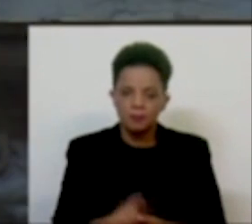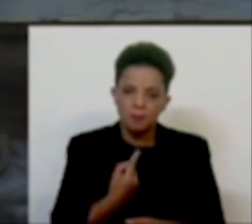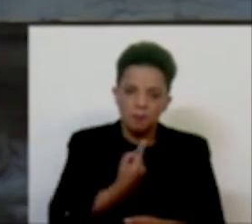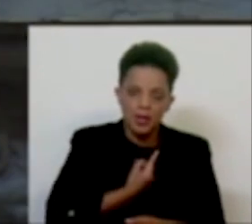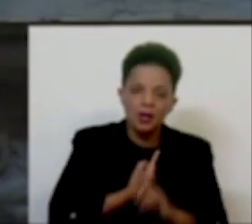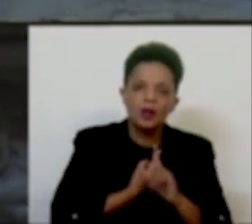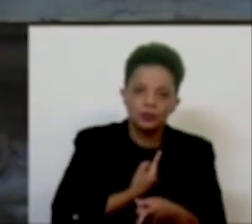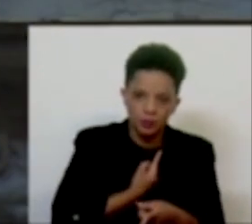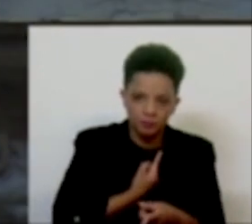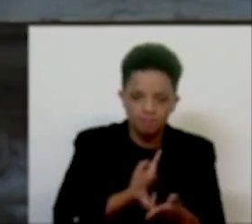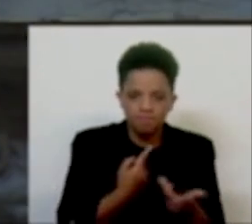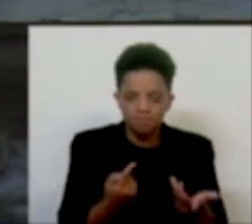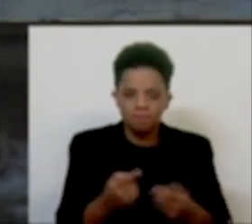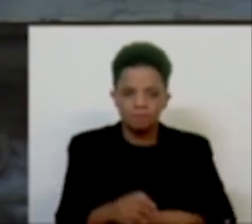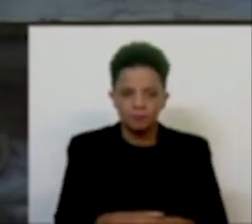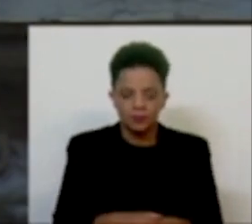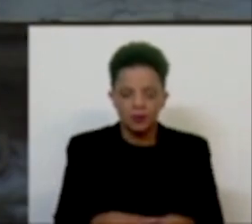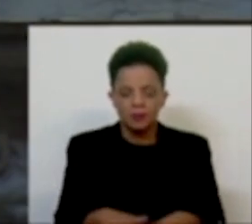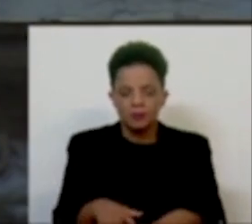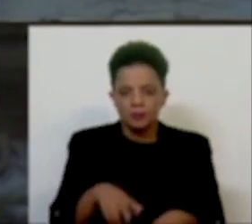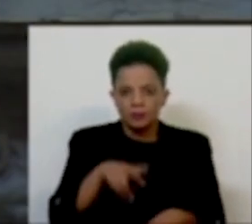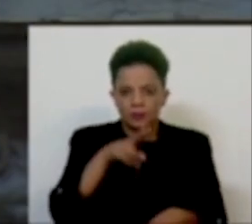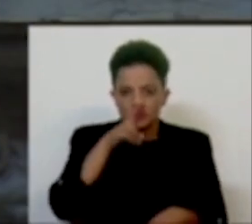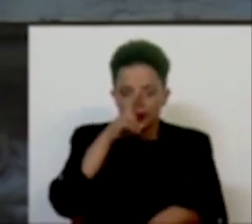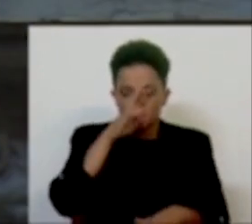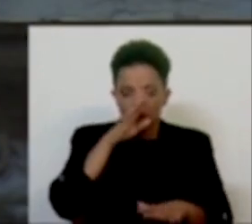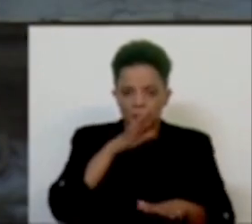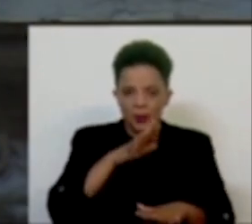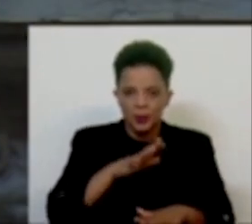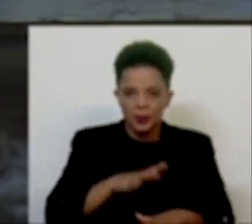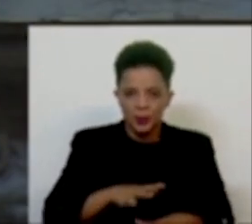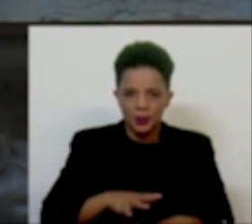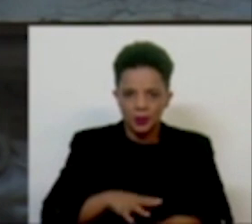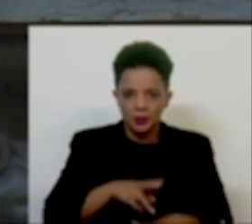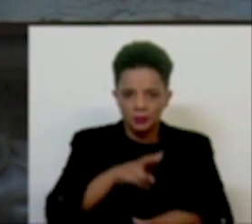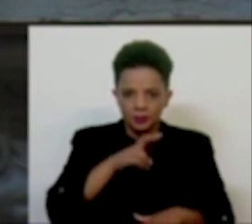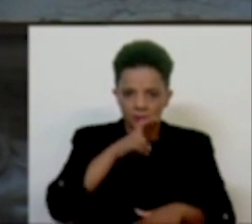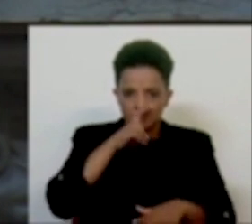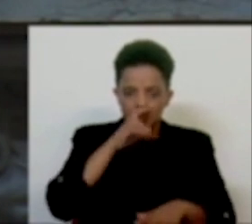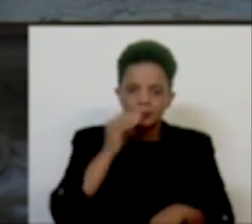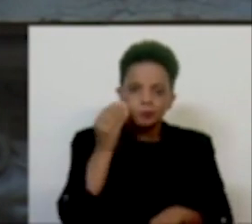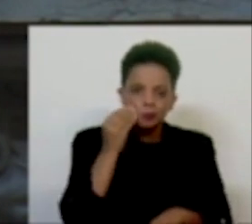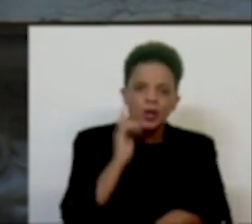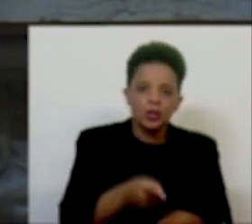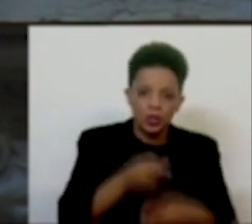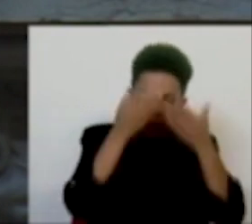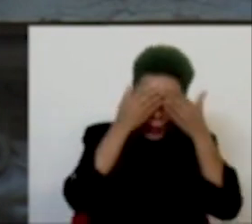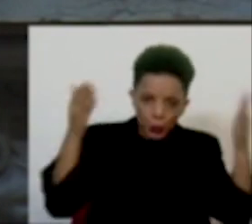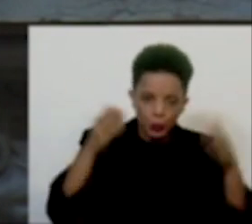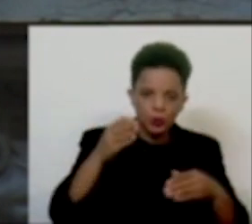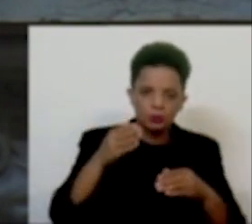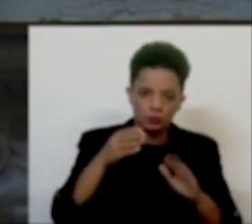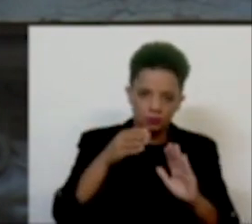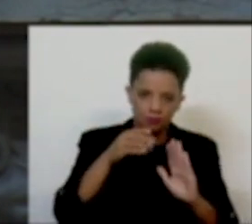Devemos preferir a respiração pausada, própria de uma democracia madura, à